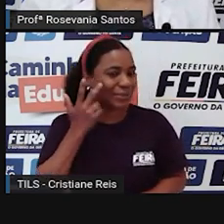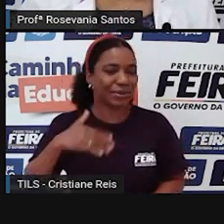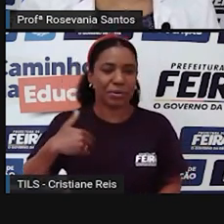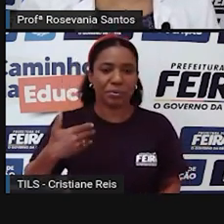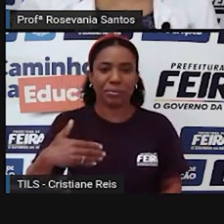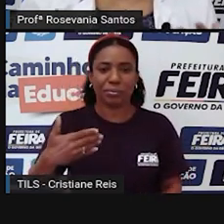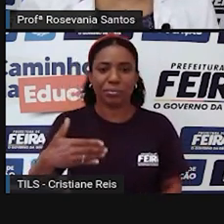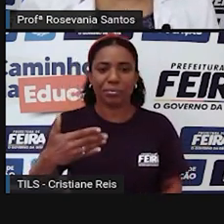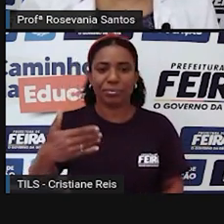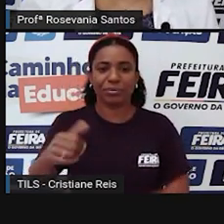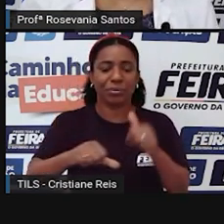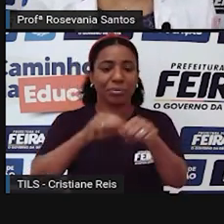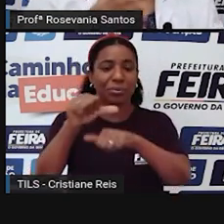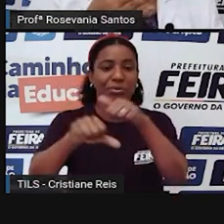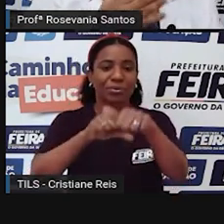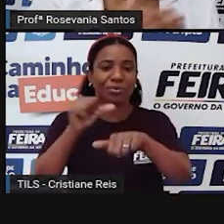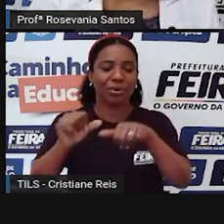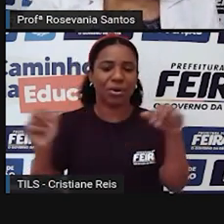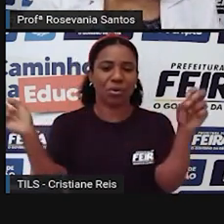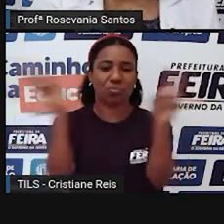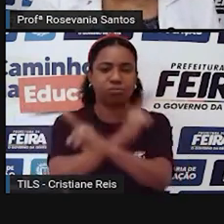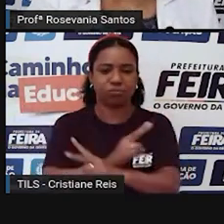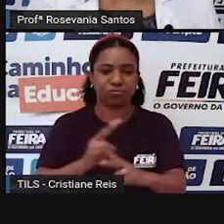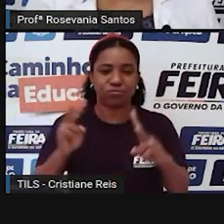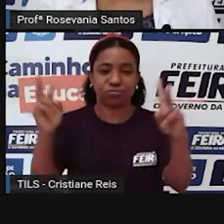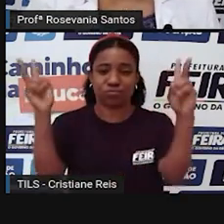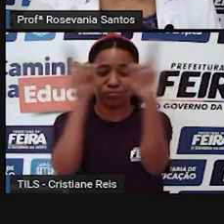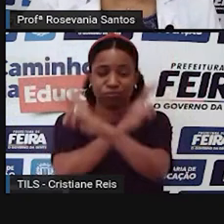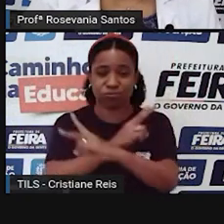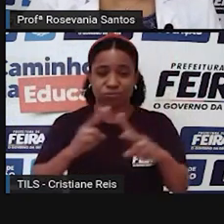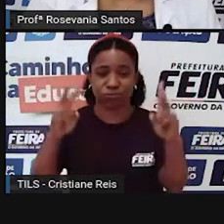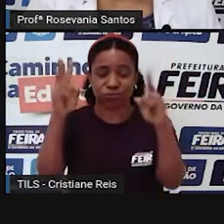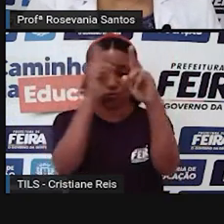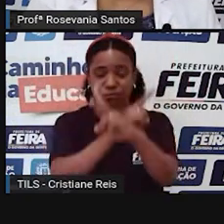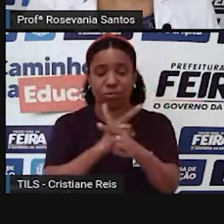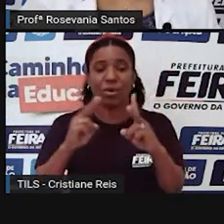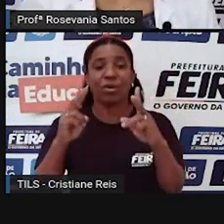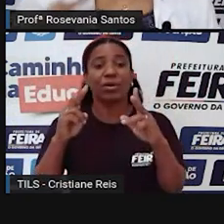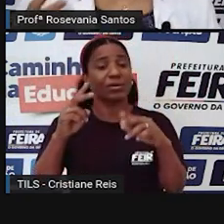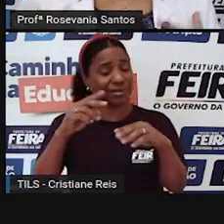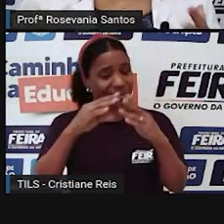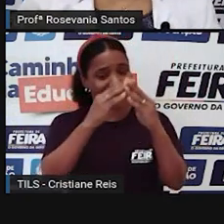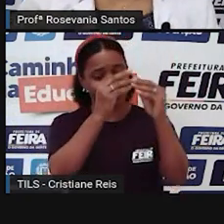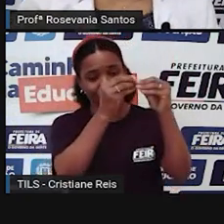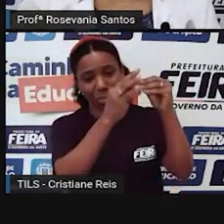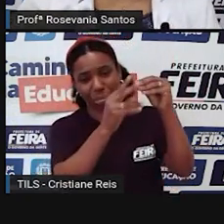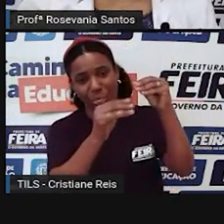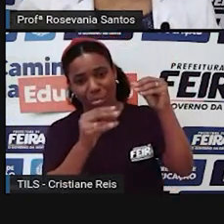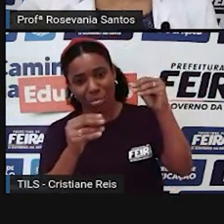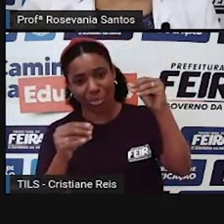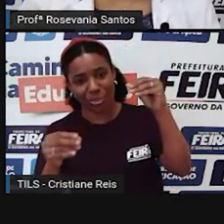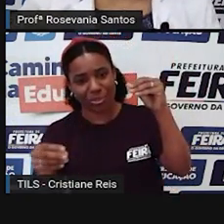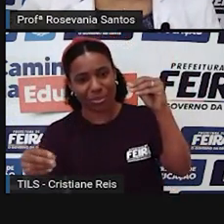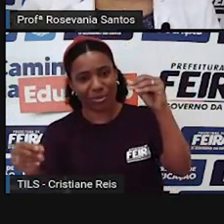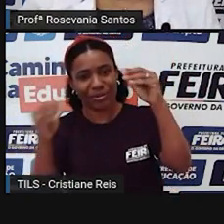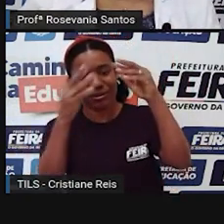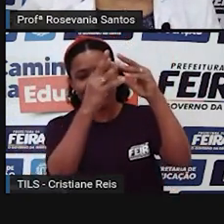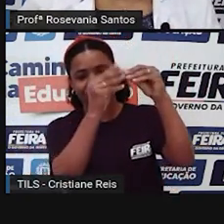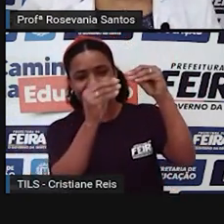essa paisagem aí foi o vento, em alguns cantos também foi a própria presença do rio e que veio entalhando aí